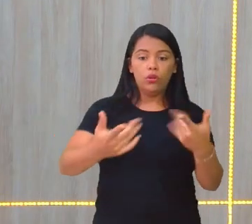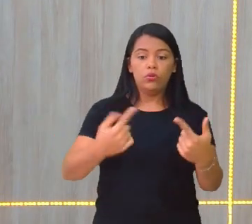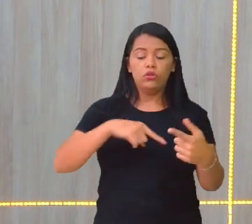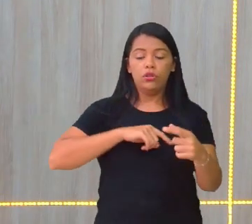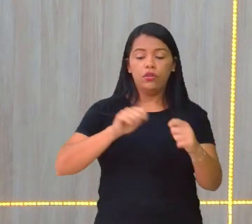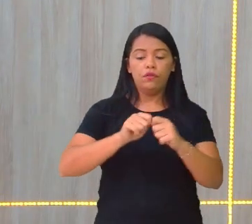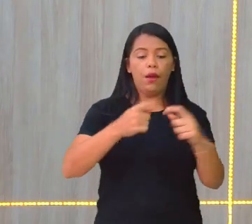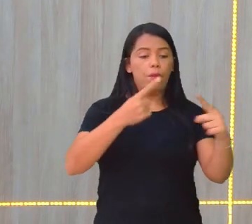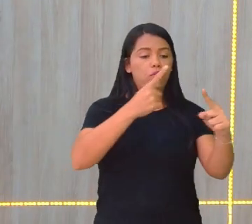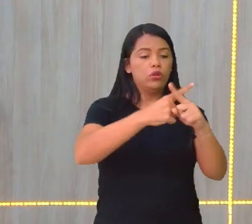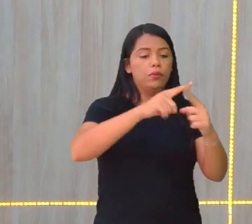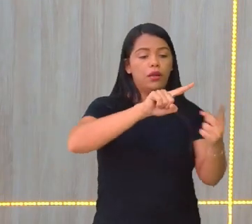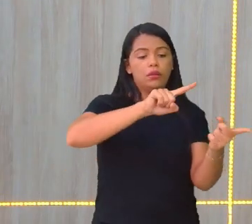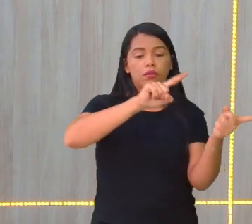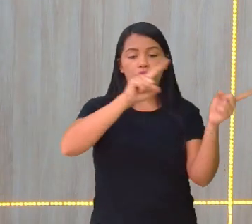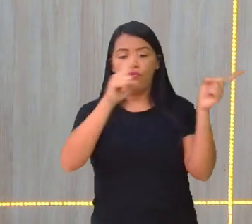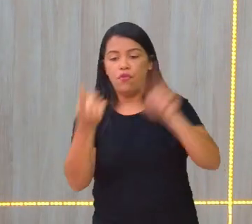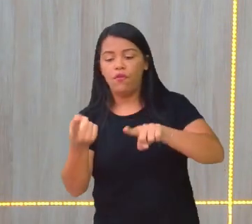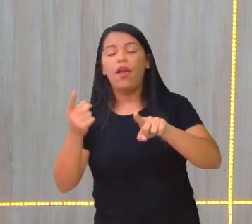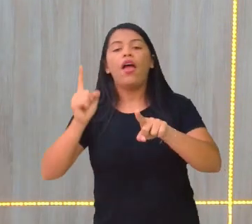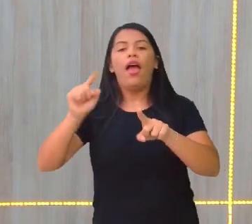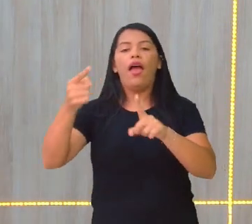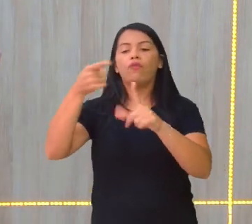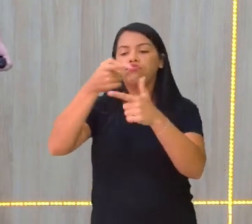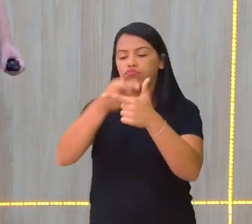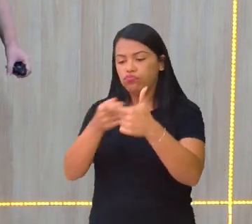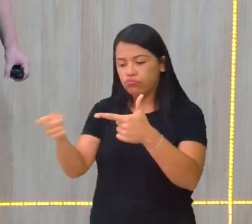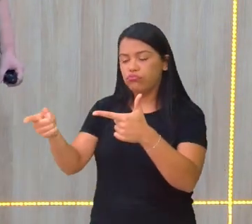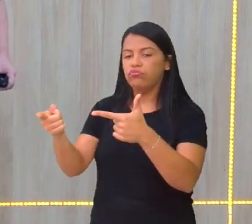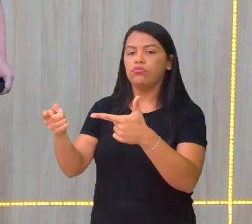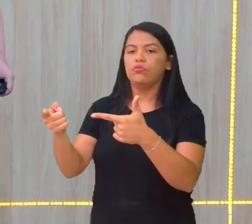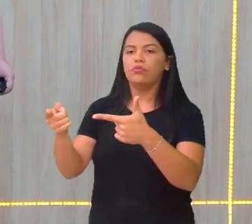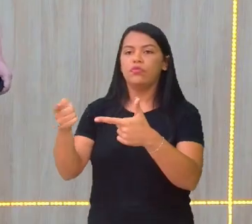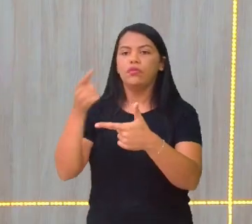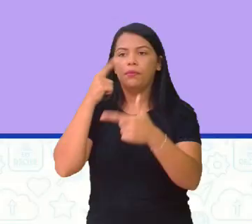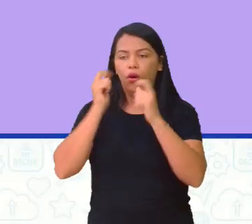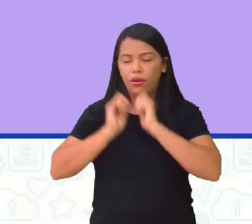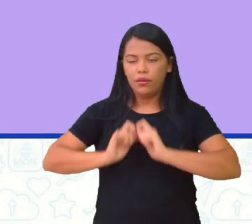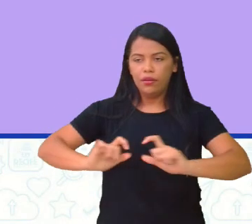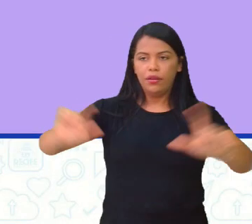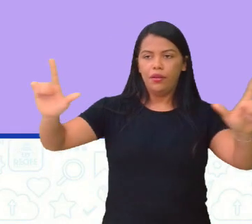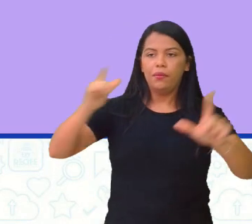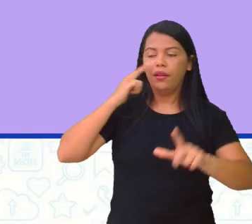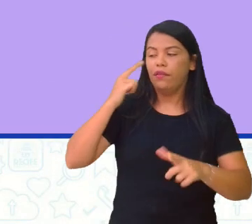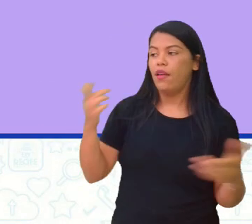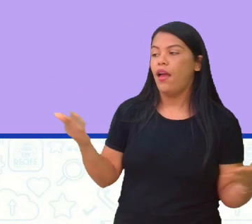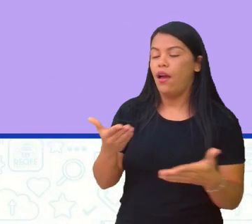multiplicação é a divisão. Pode dar um zoom para eles acompanharem aqui direitinho.